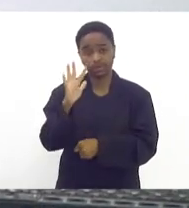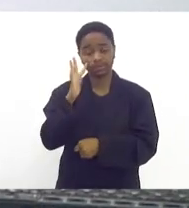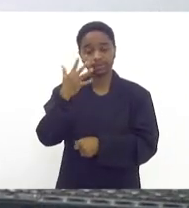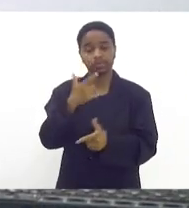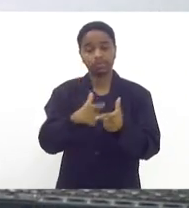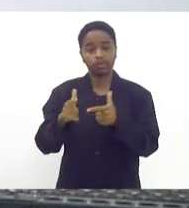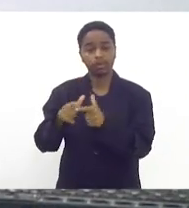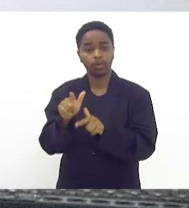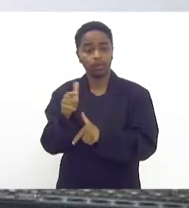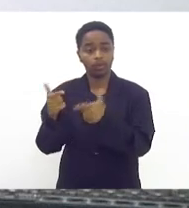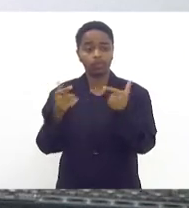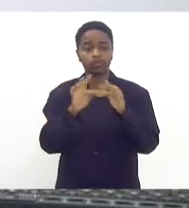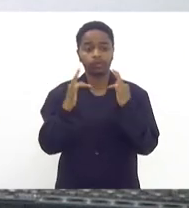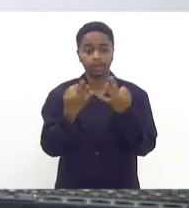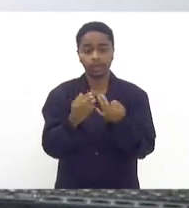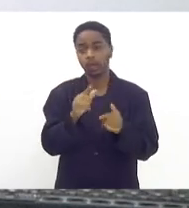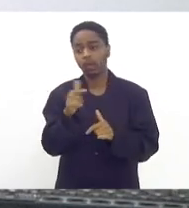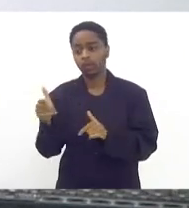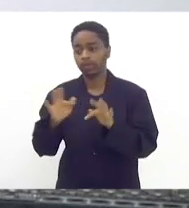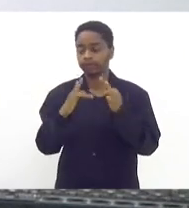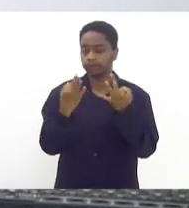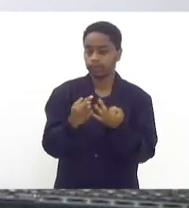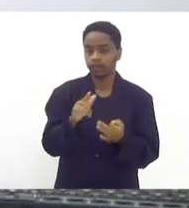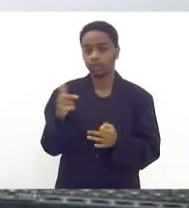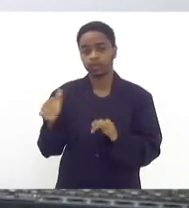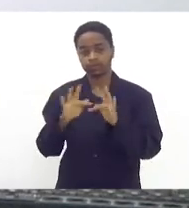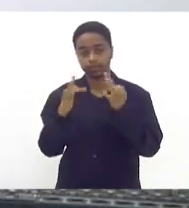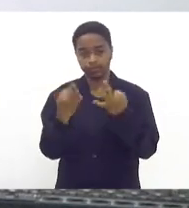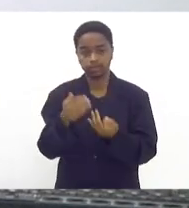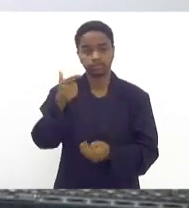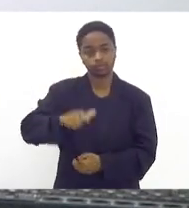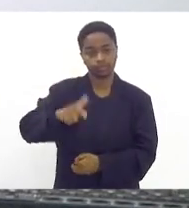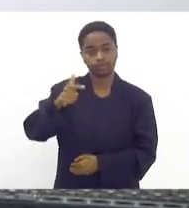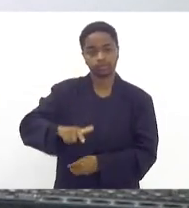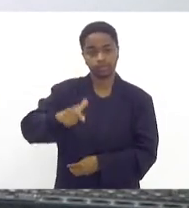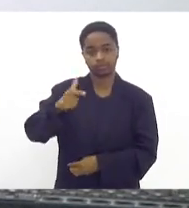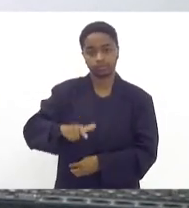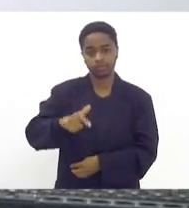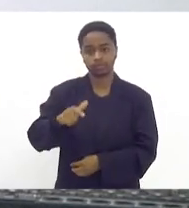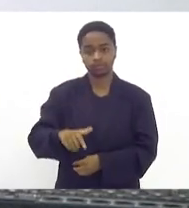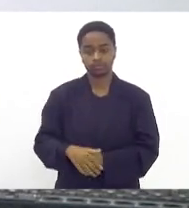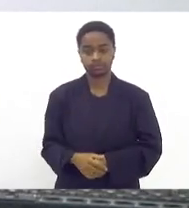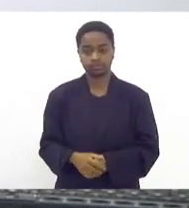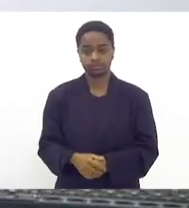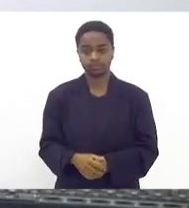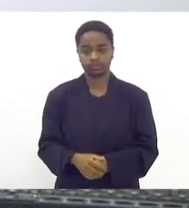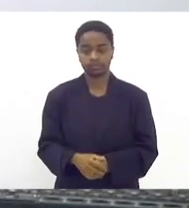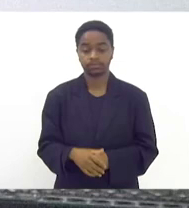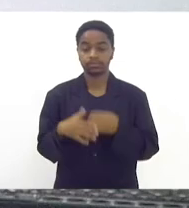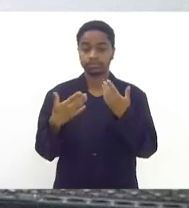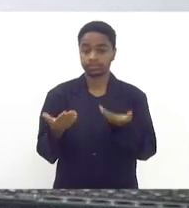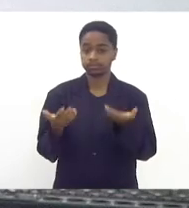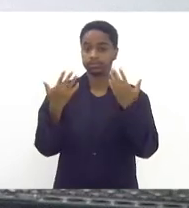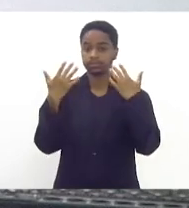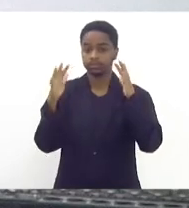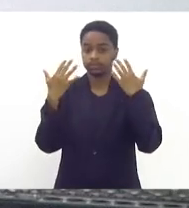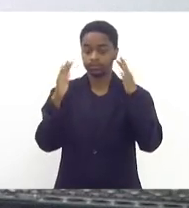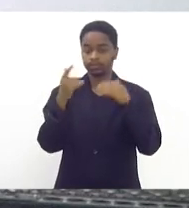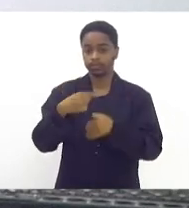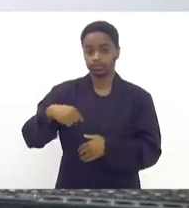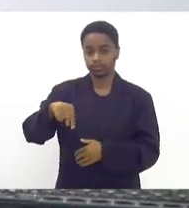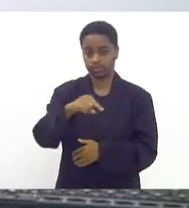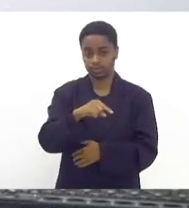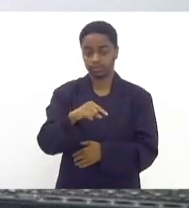de outras famílias e de outras famílias e de outras famílias e de outras famílias que não vão não vão terminar nunca então parabenizar você mais uma vez